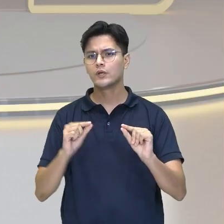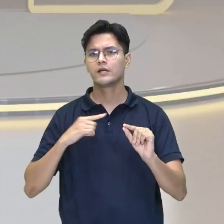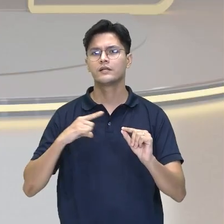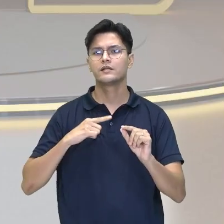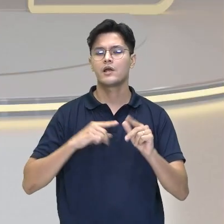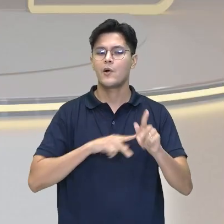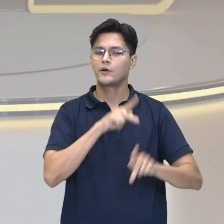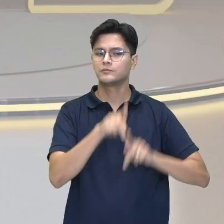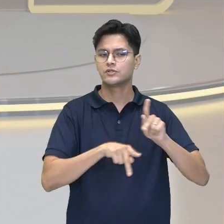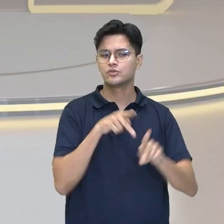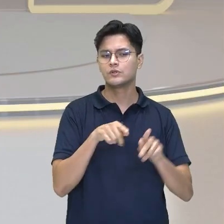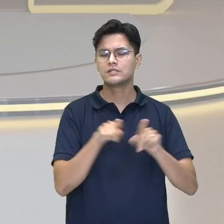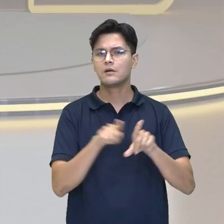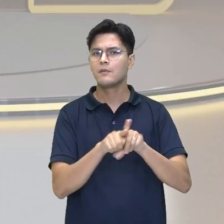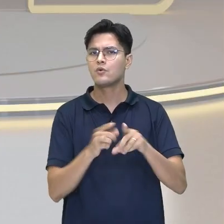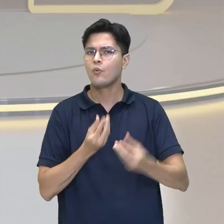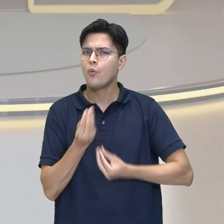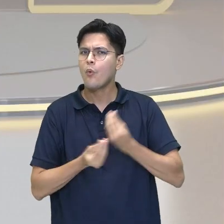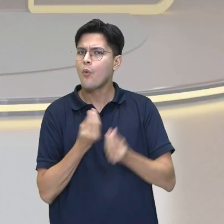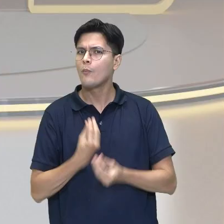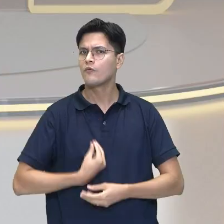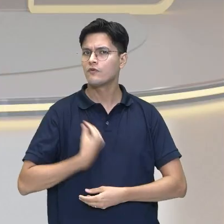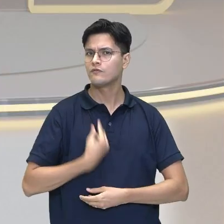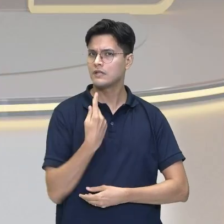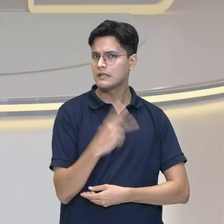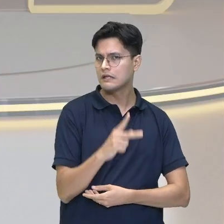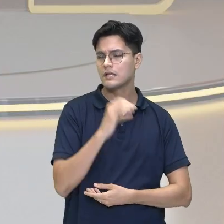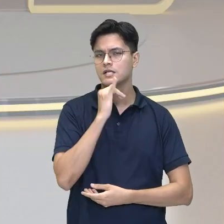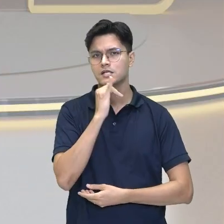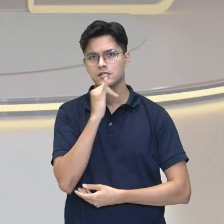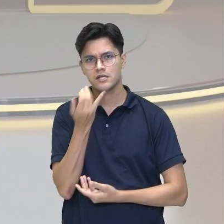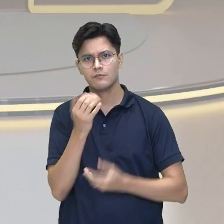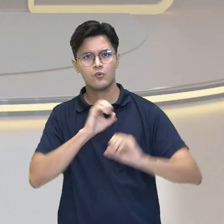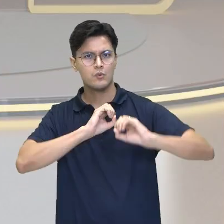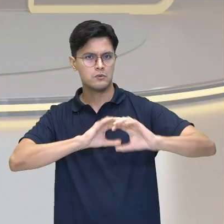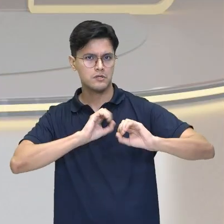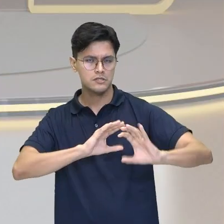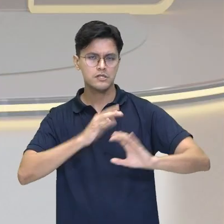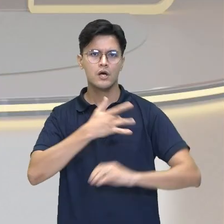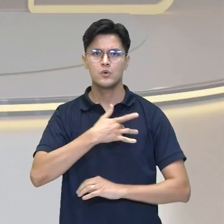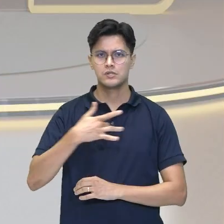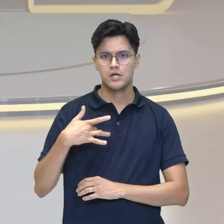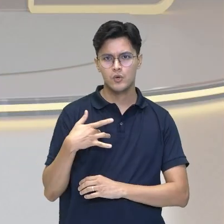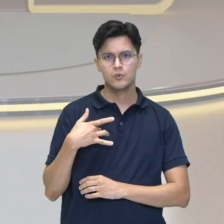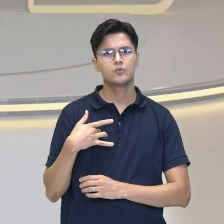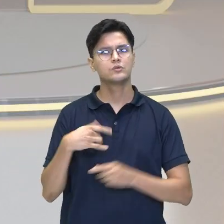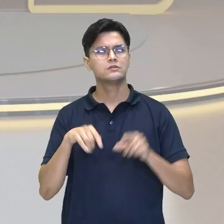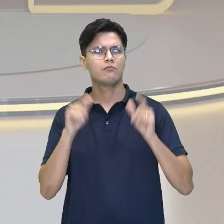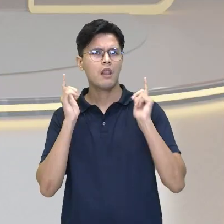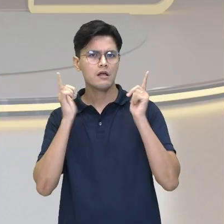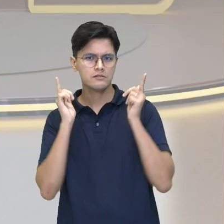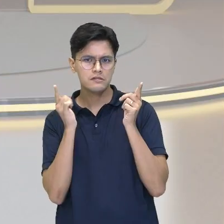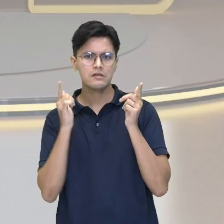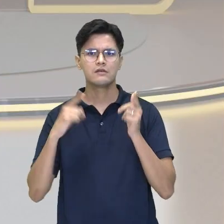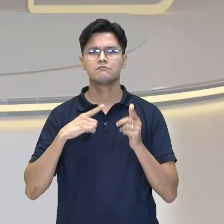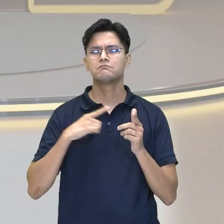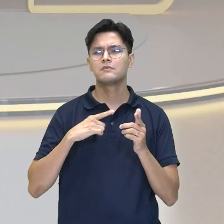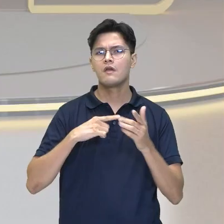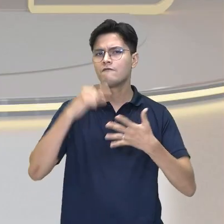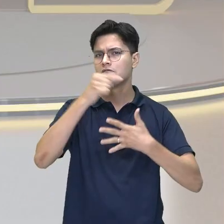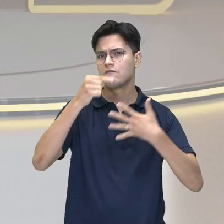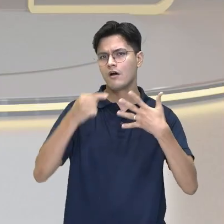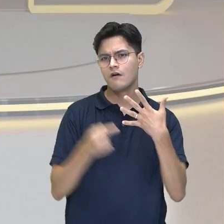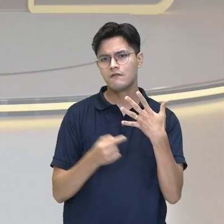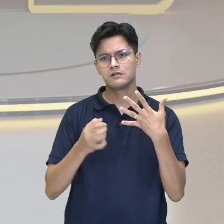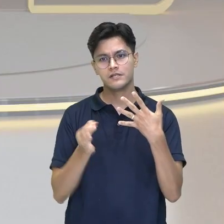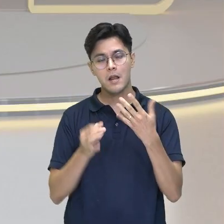suas condições de vida, como educação, saúde, violência, lazer, dentre outros aspectos. Mas também tem outras partes dessa